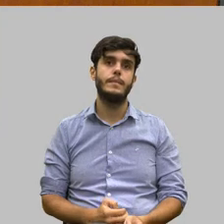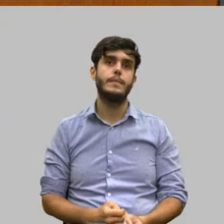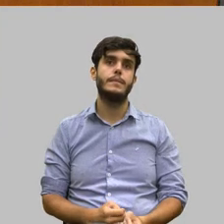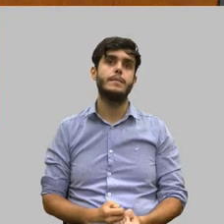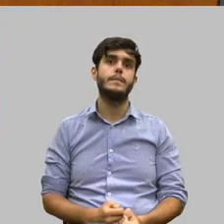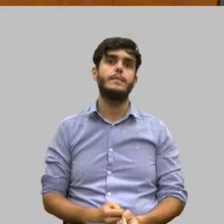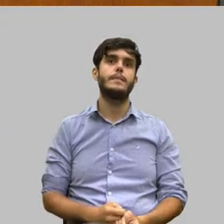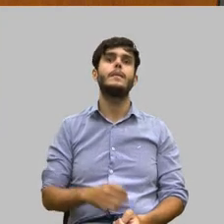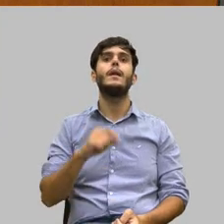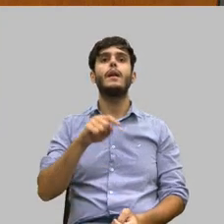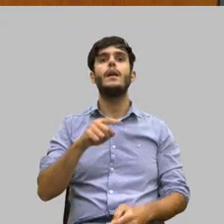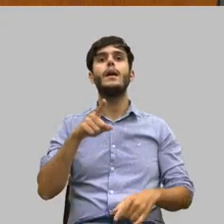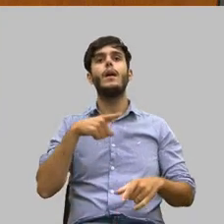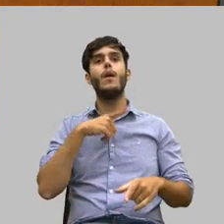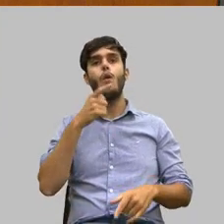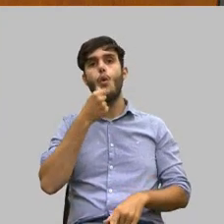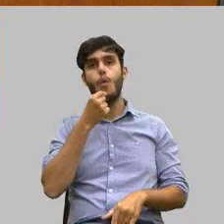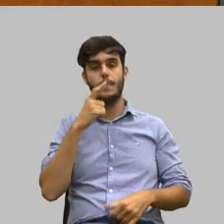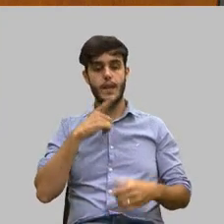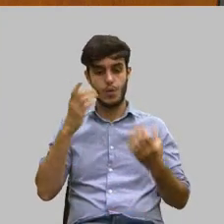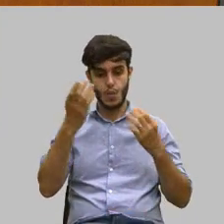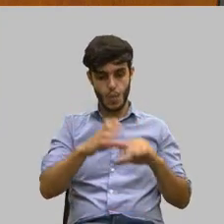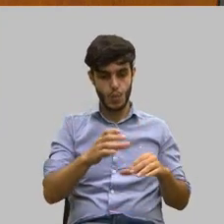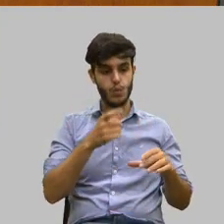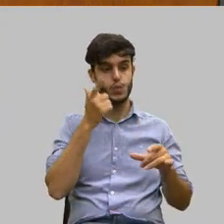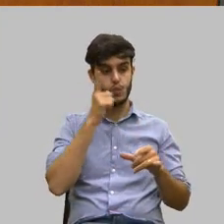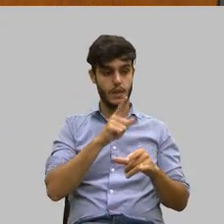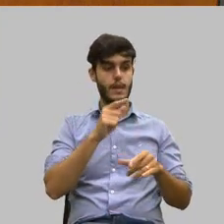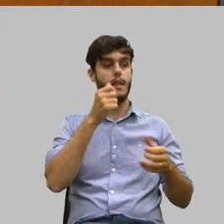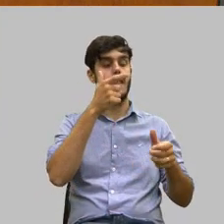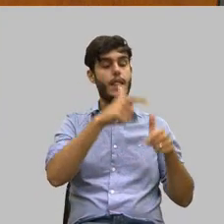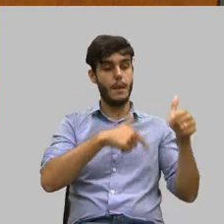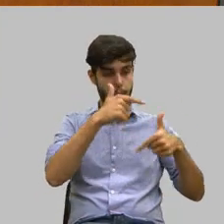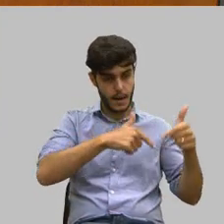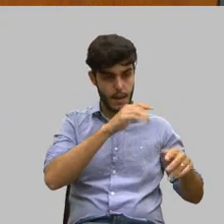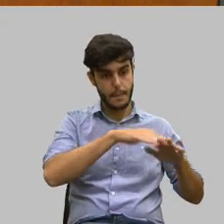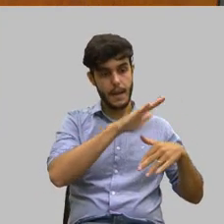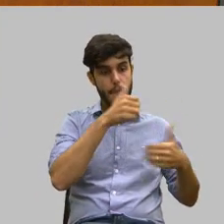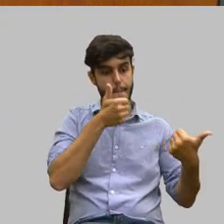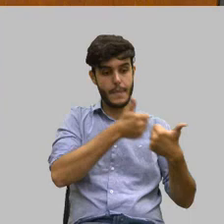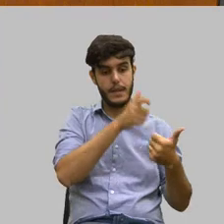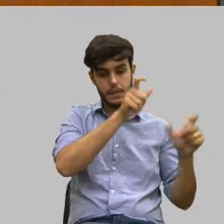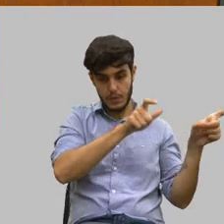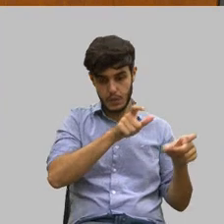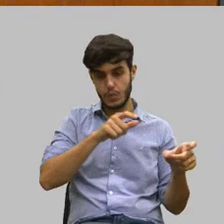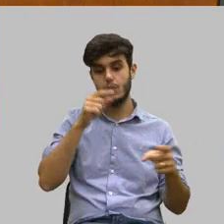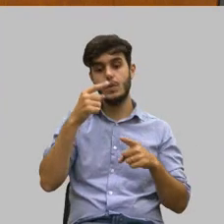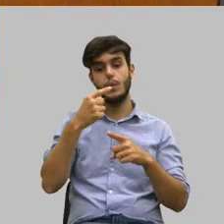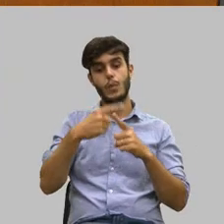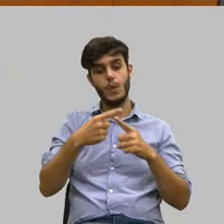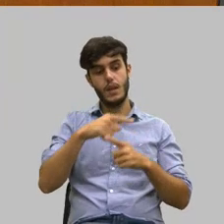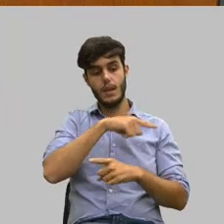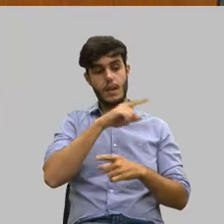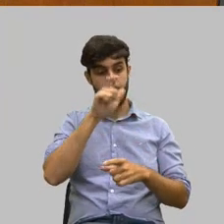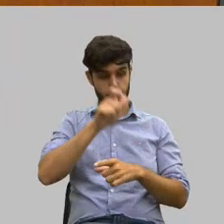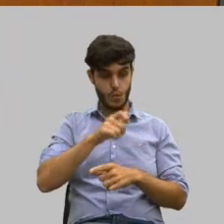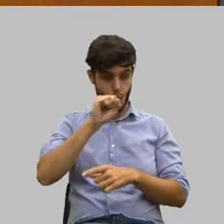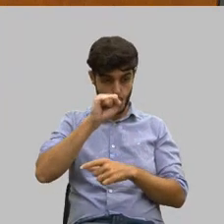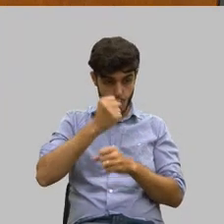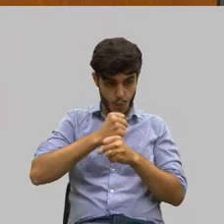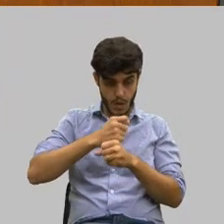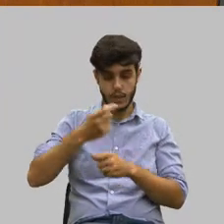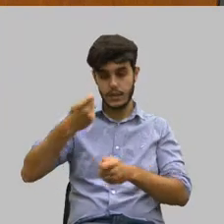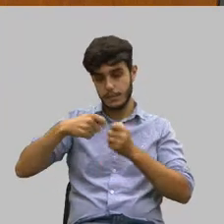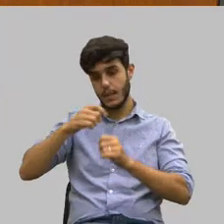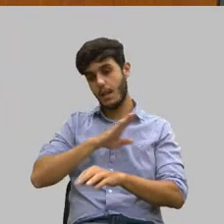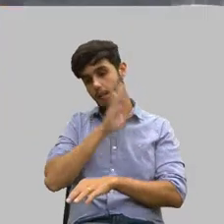próxima então são funções que podem ser deixada para eles temporários e o Combatente aqueles que estavam lá